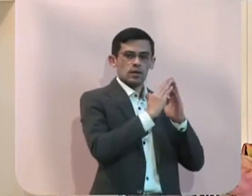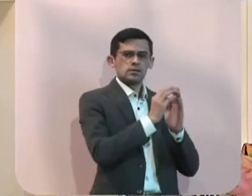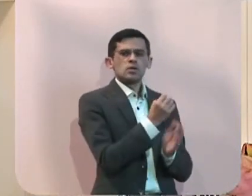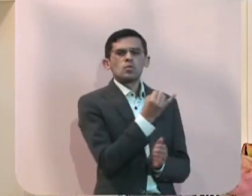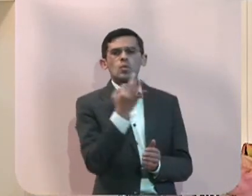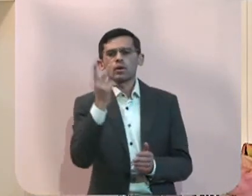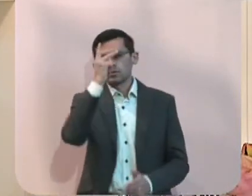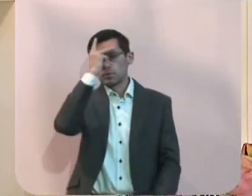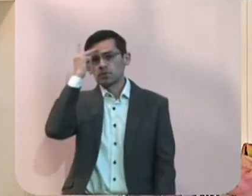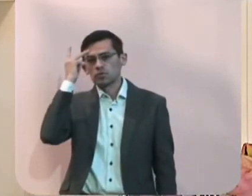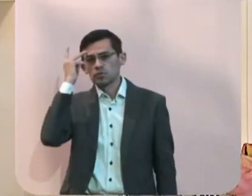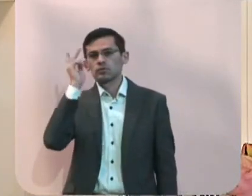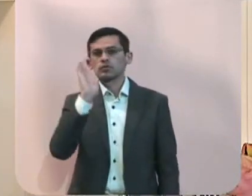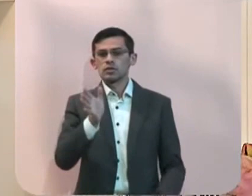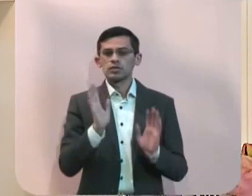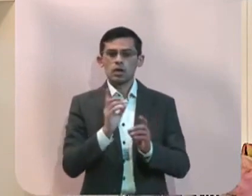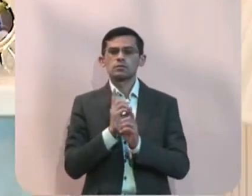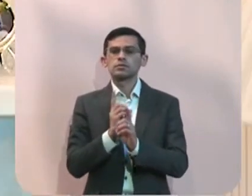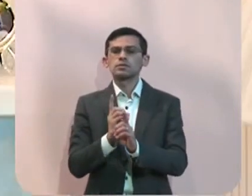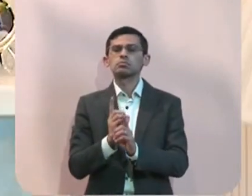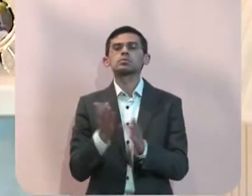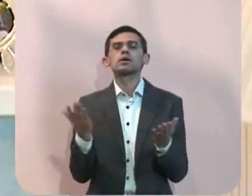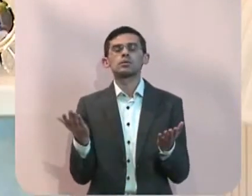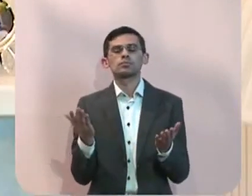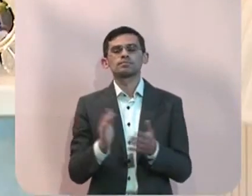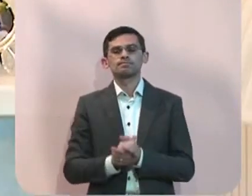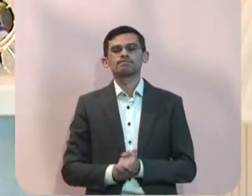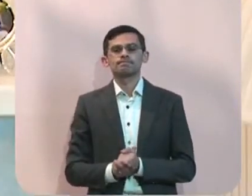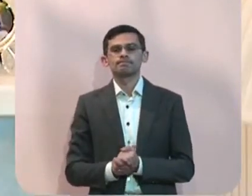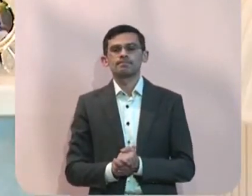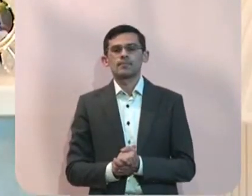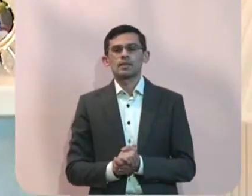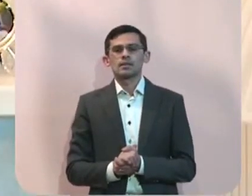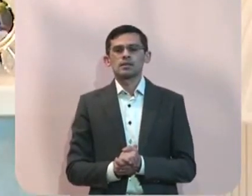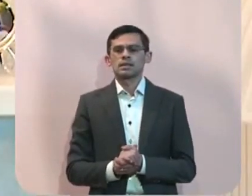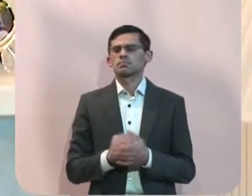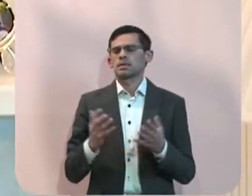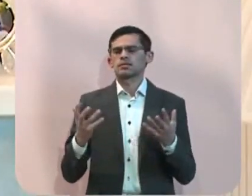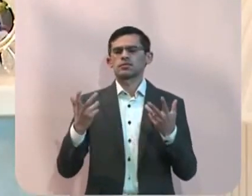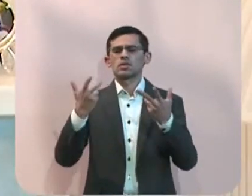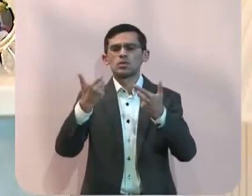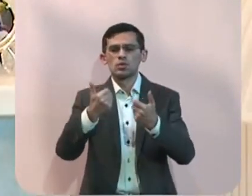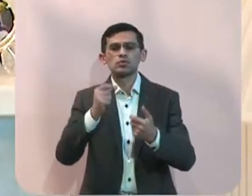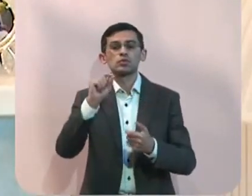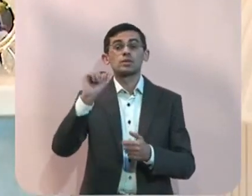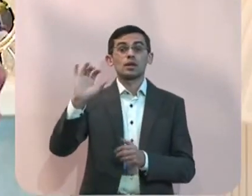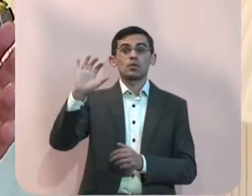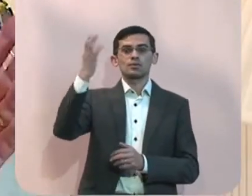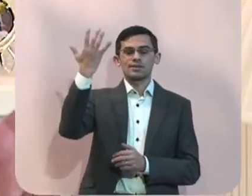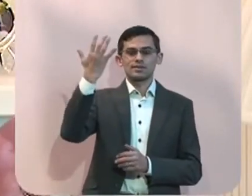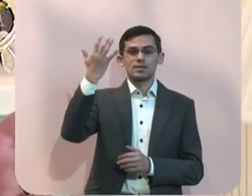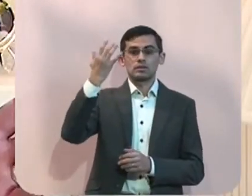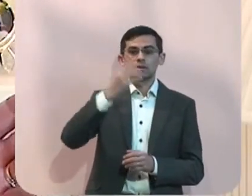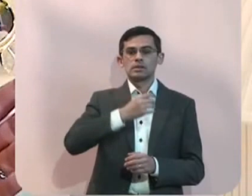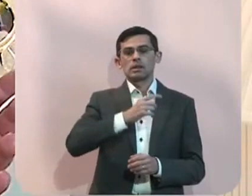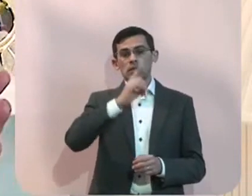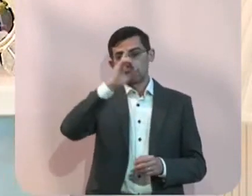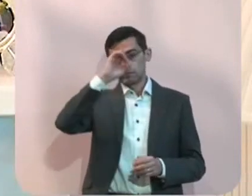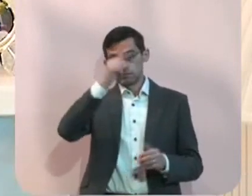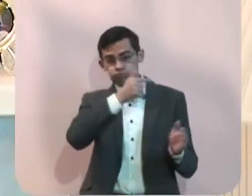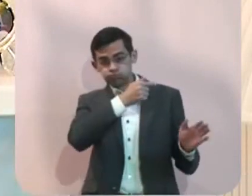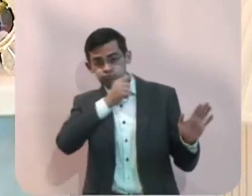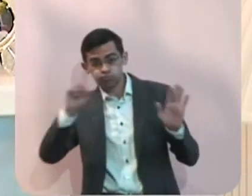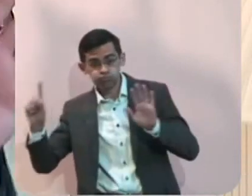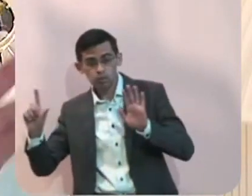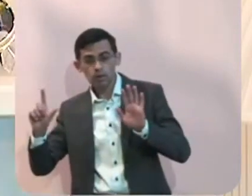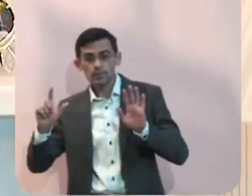quantas pessoas você está discipulando? Há algo extraordinário que está acontecendo nesses dias.